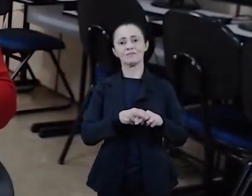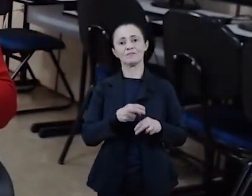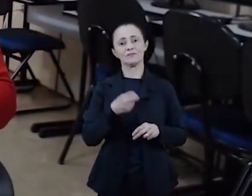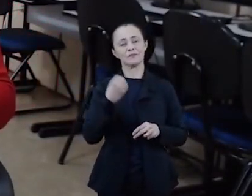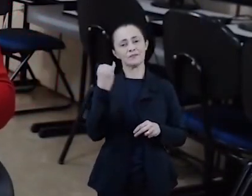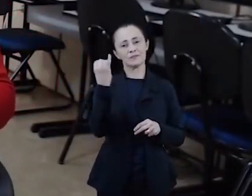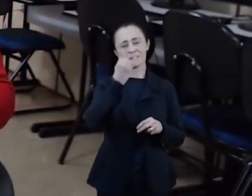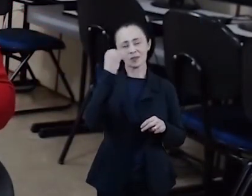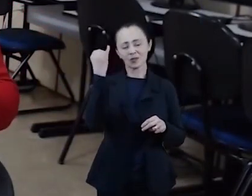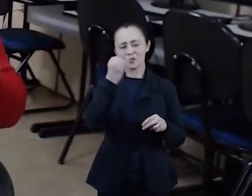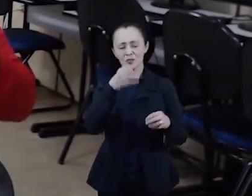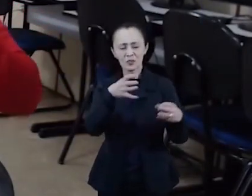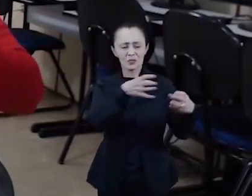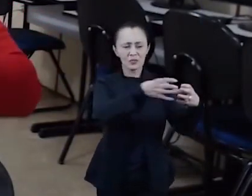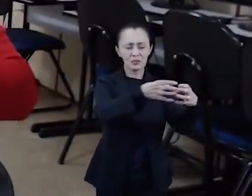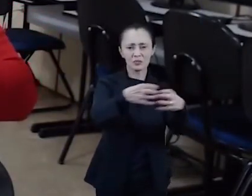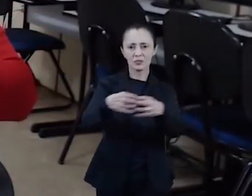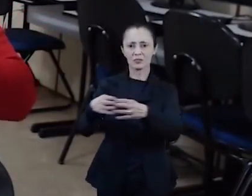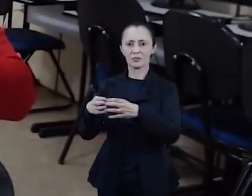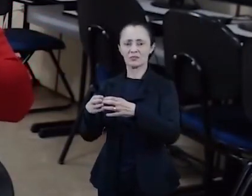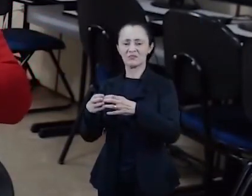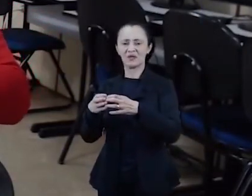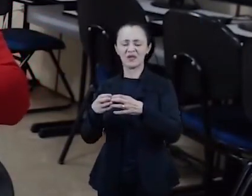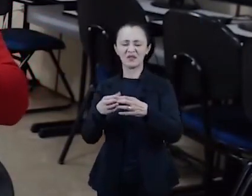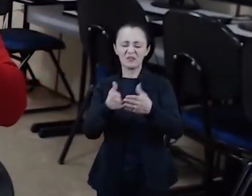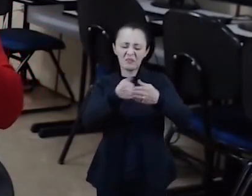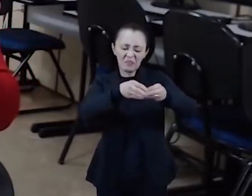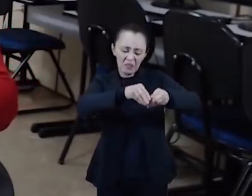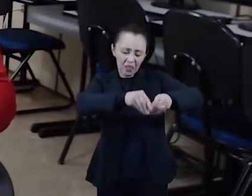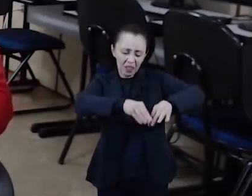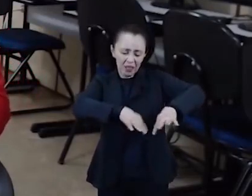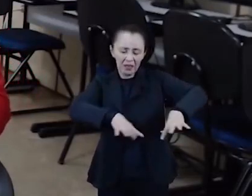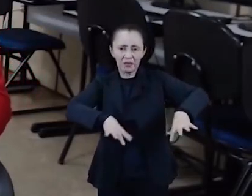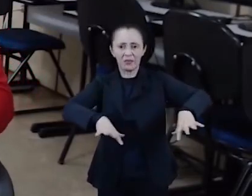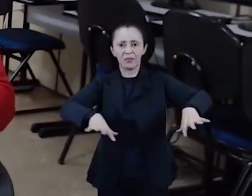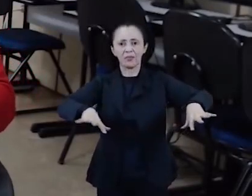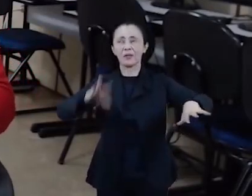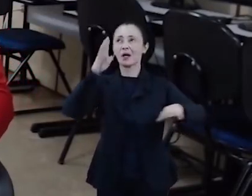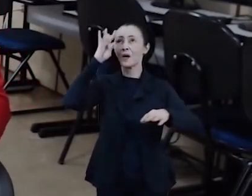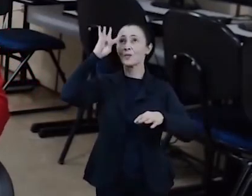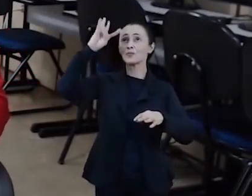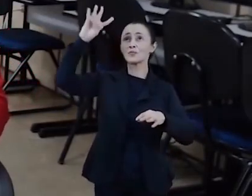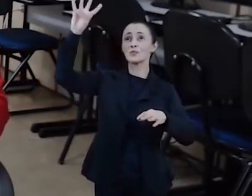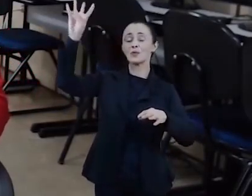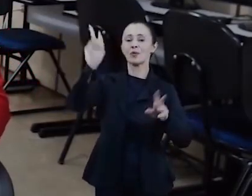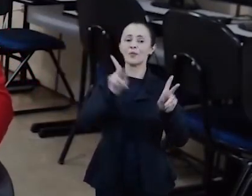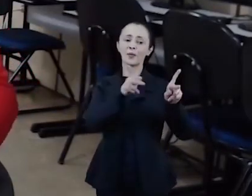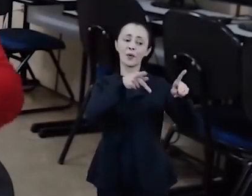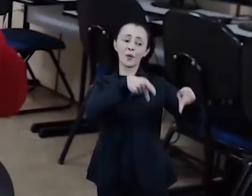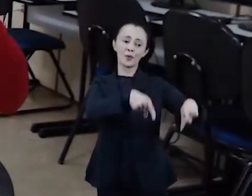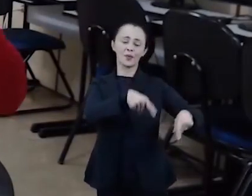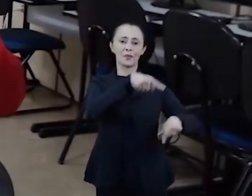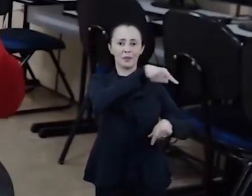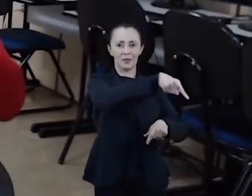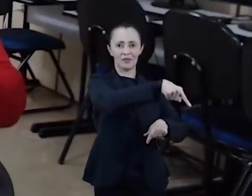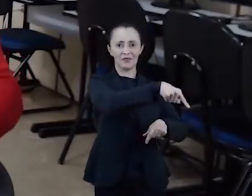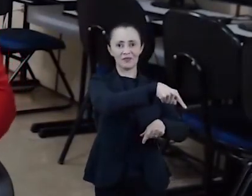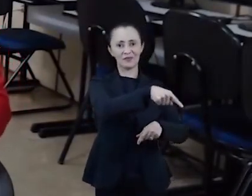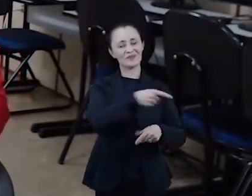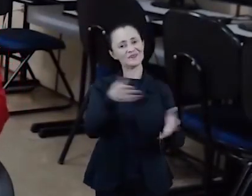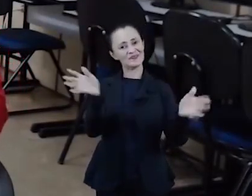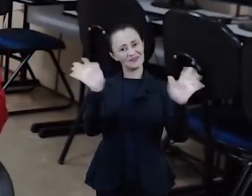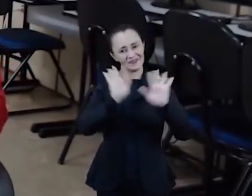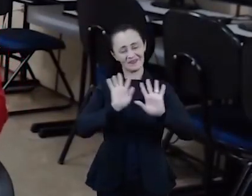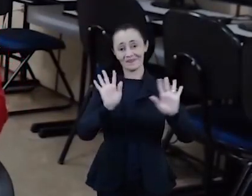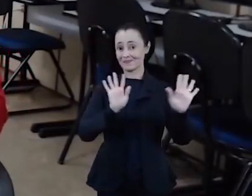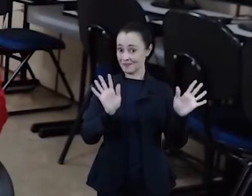conjunto para que não sejam submersos nas ruínas o sonho da população campesina. Até a próxima.